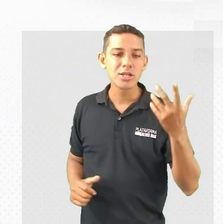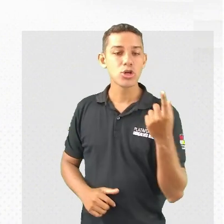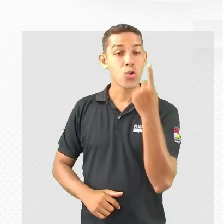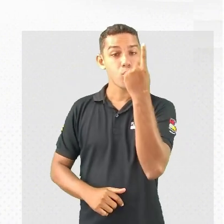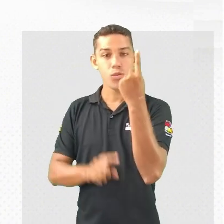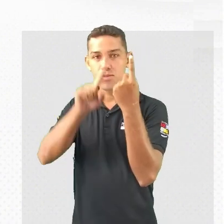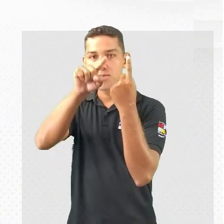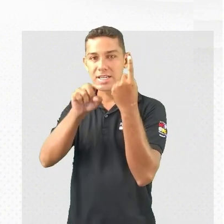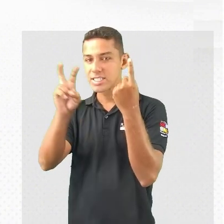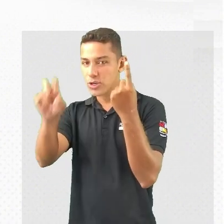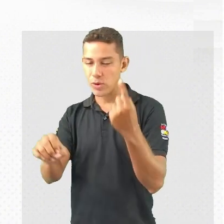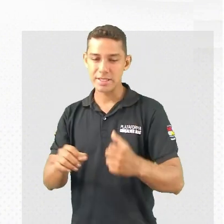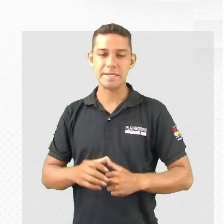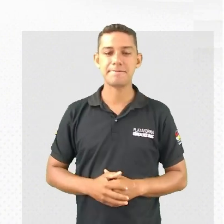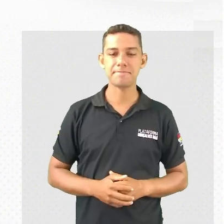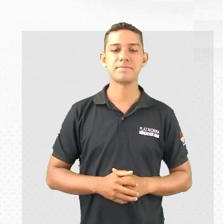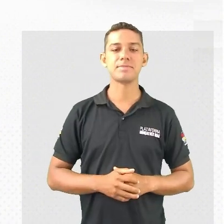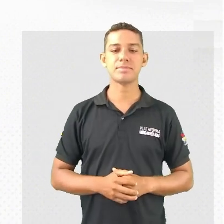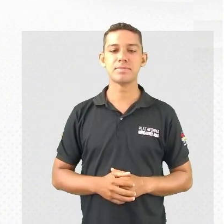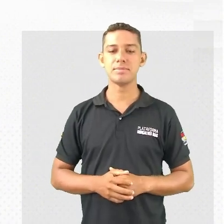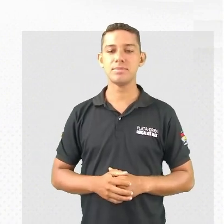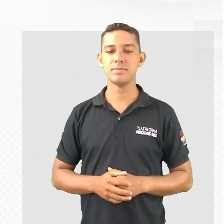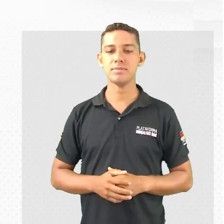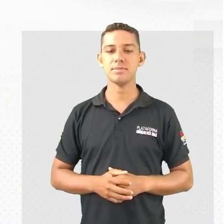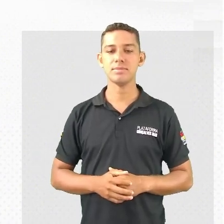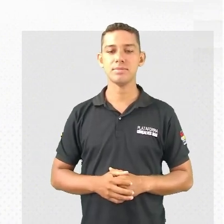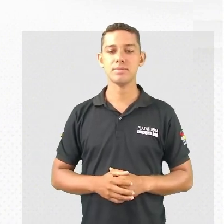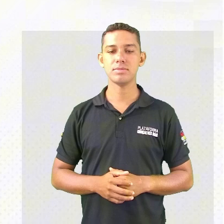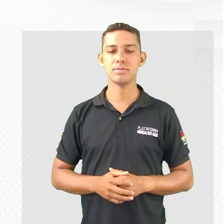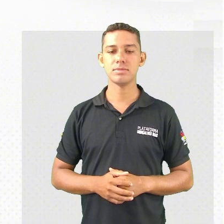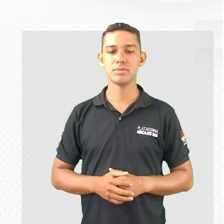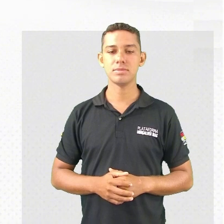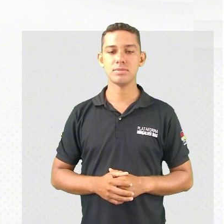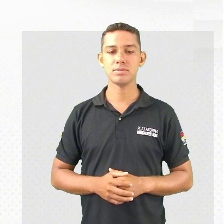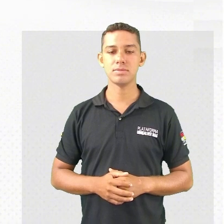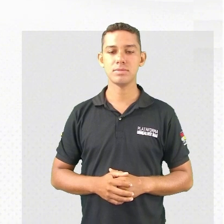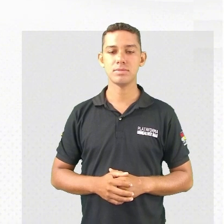50. Então ele fez um quartozinho aqui, ó, turma.